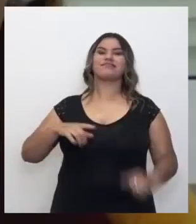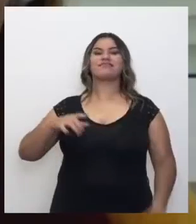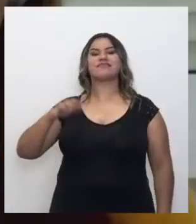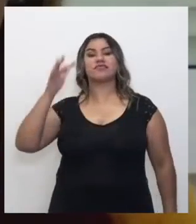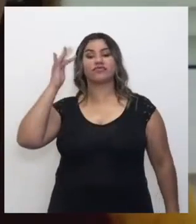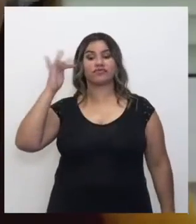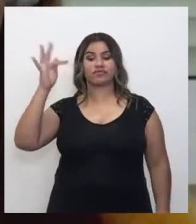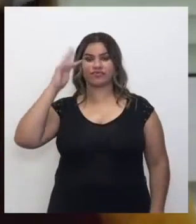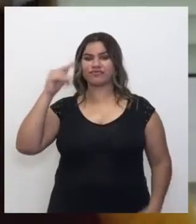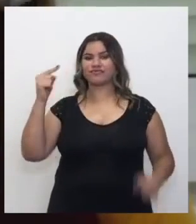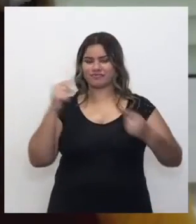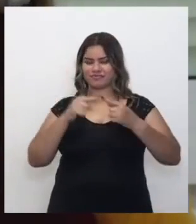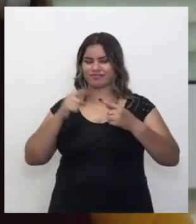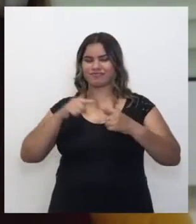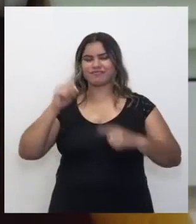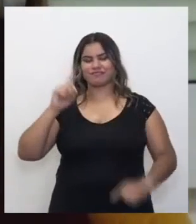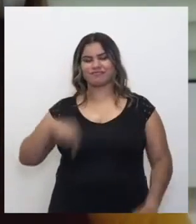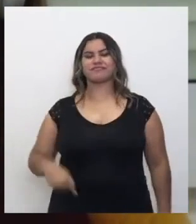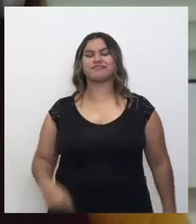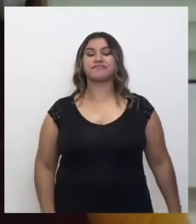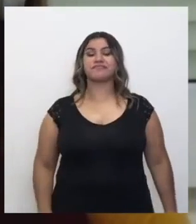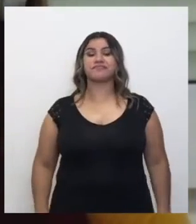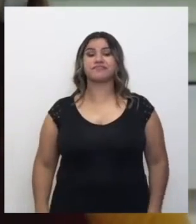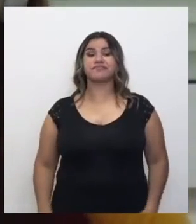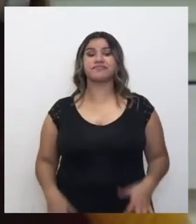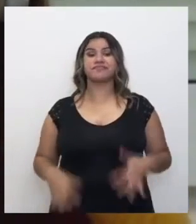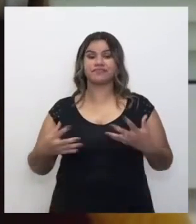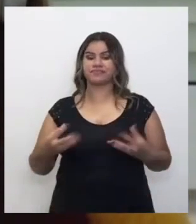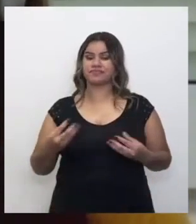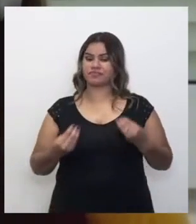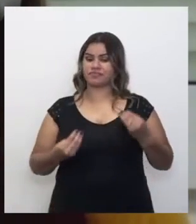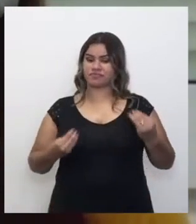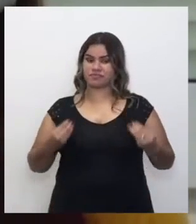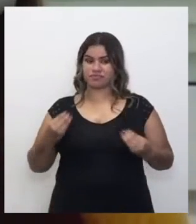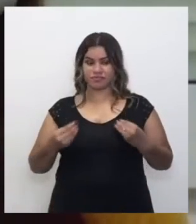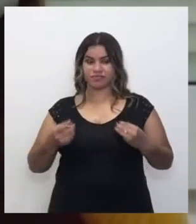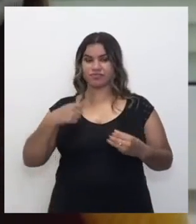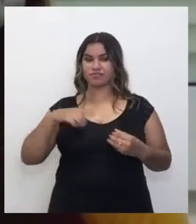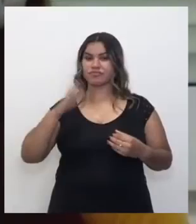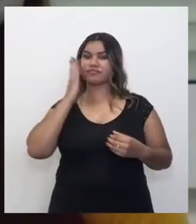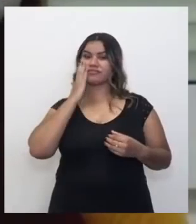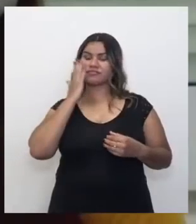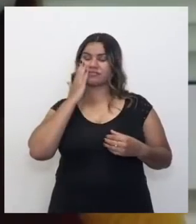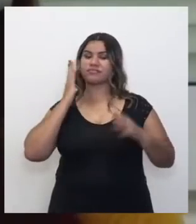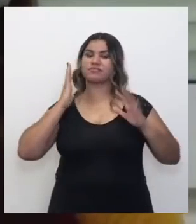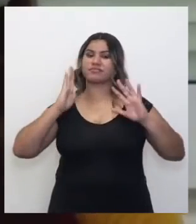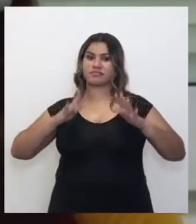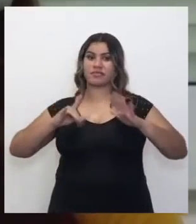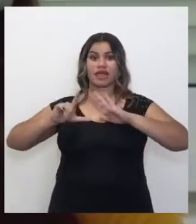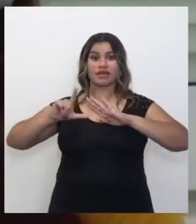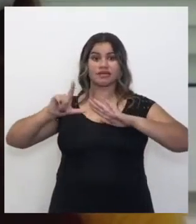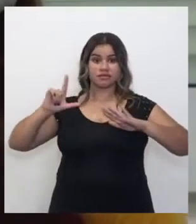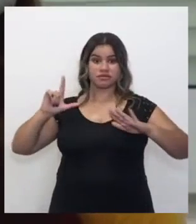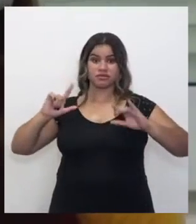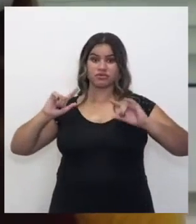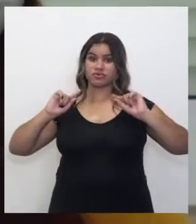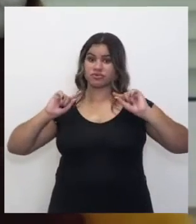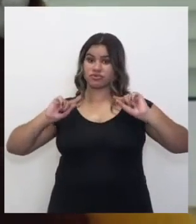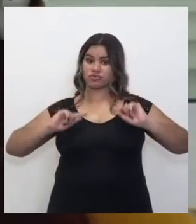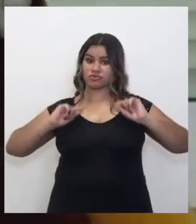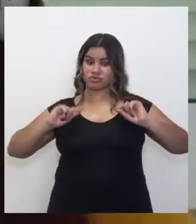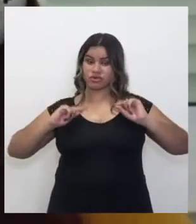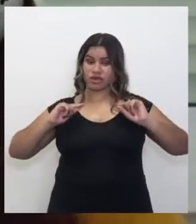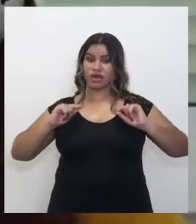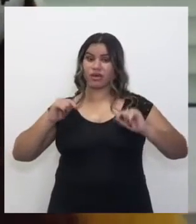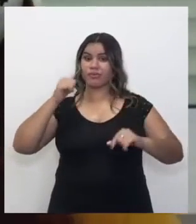né? E aí, pessoal, então a gente já sabe de antemão que para